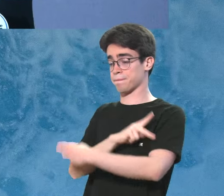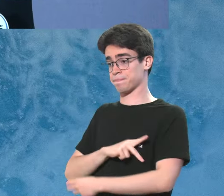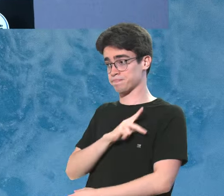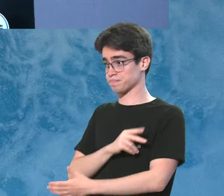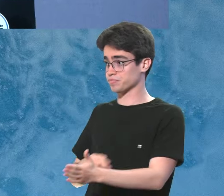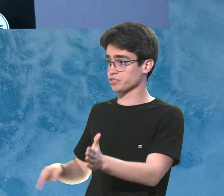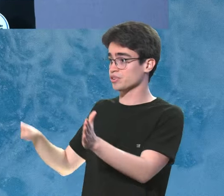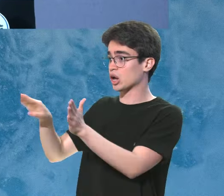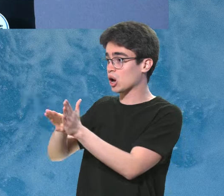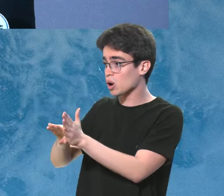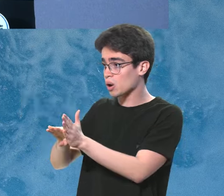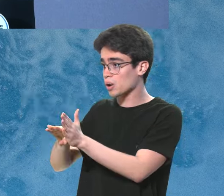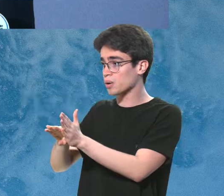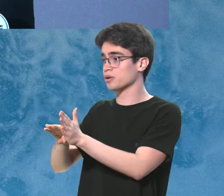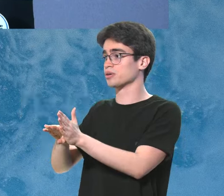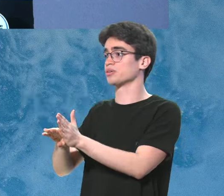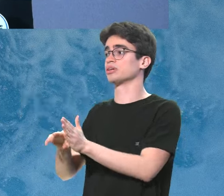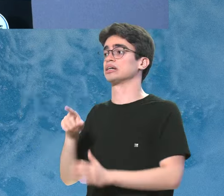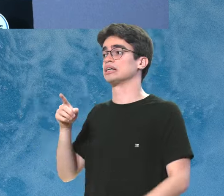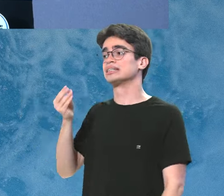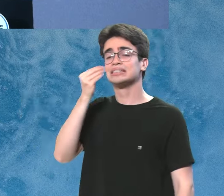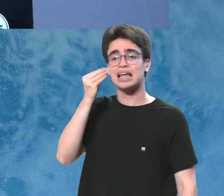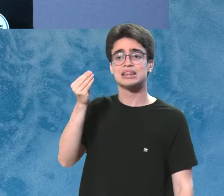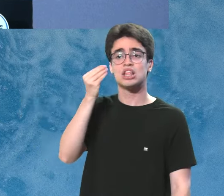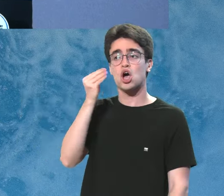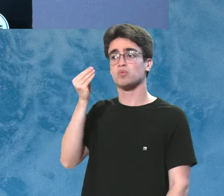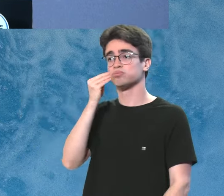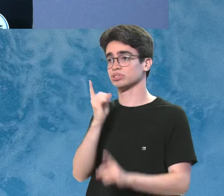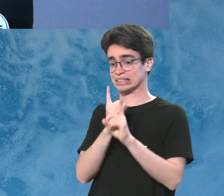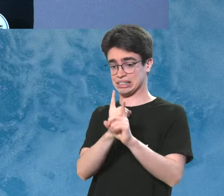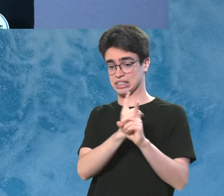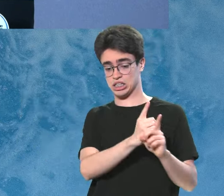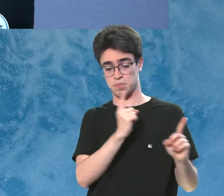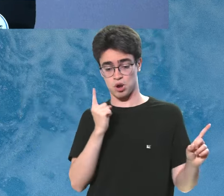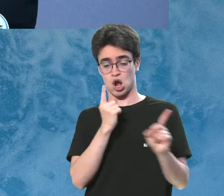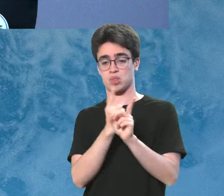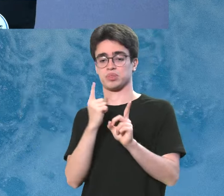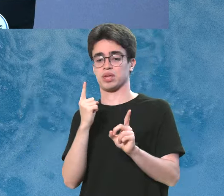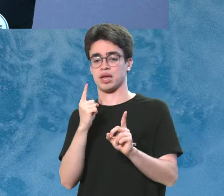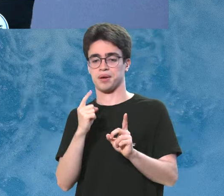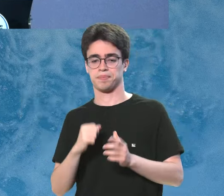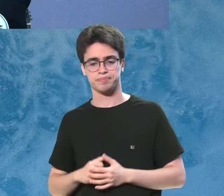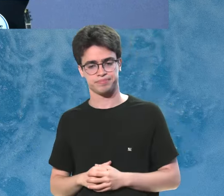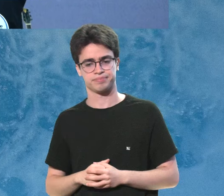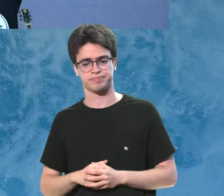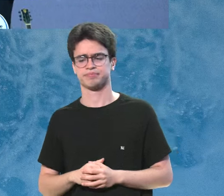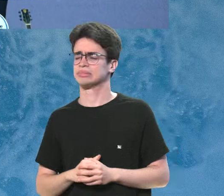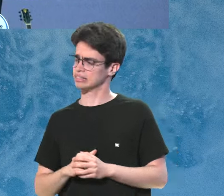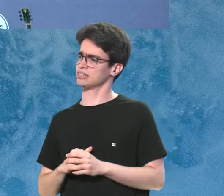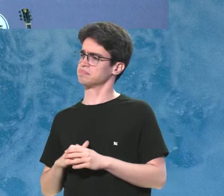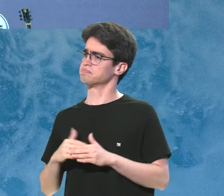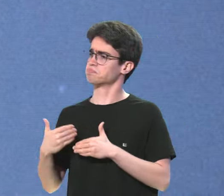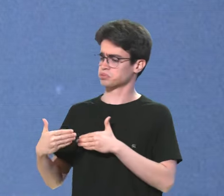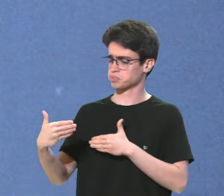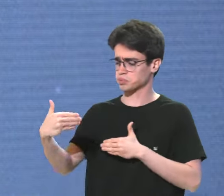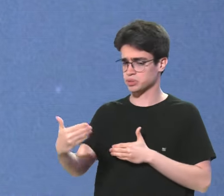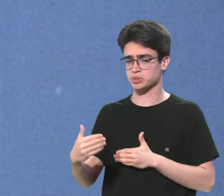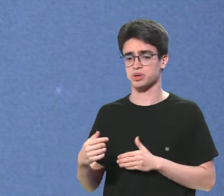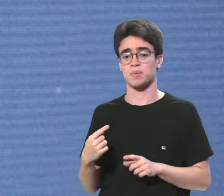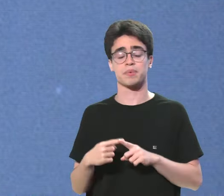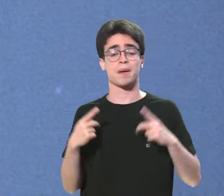ter se convertido tentou se encontrar com os discípulos depois de um tempo que Saulo